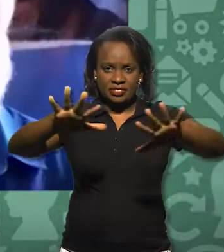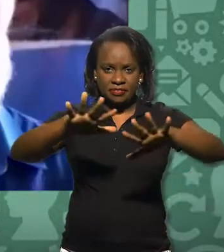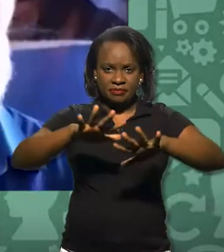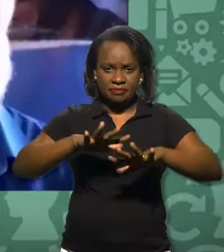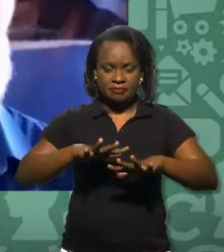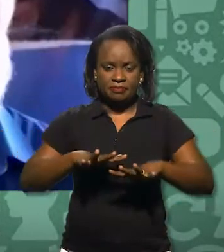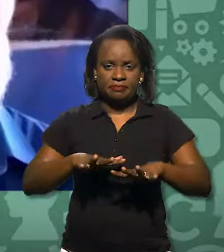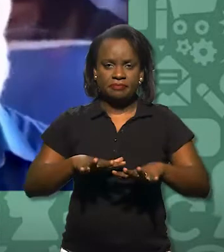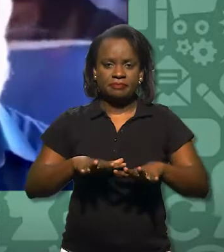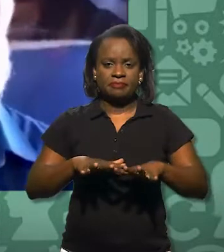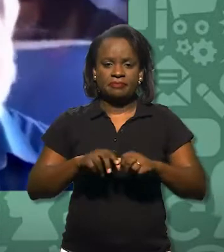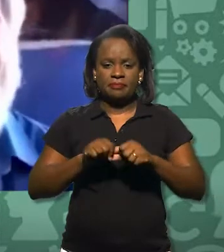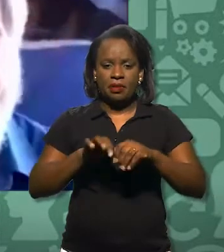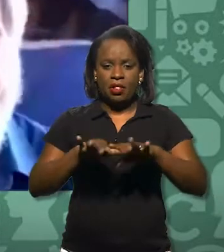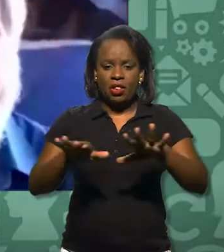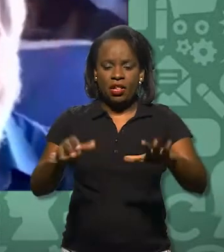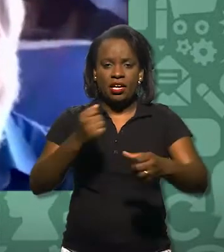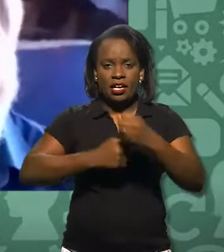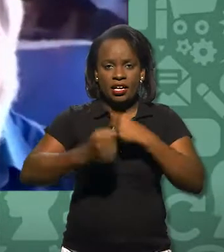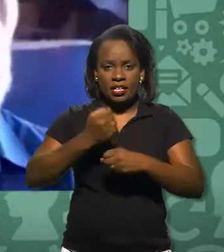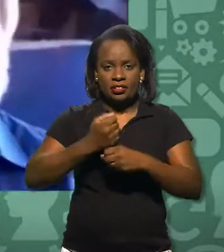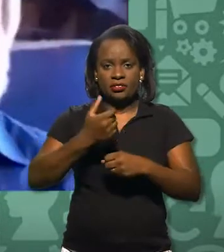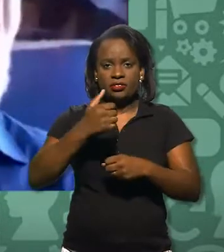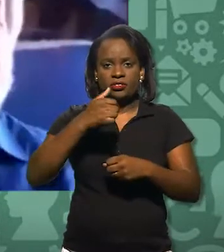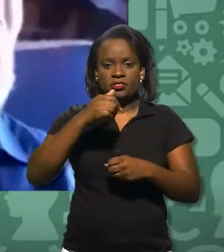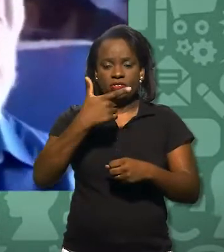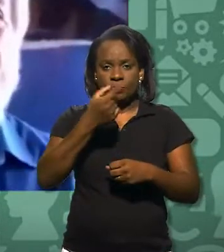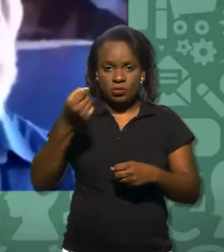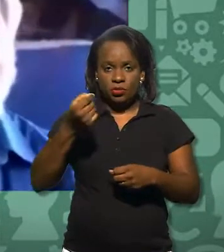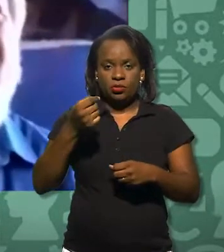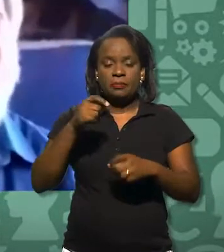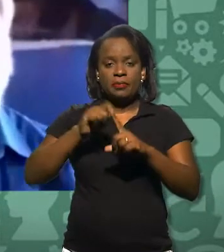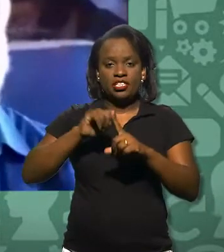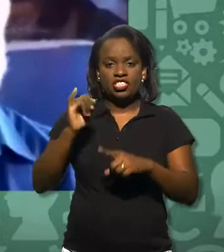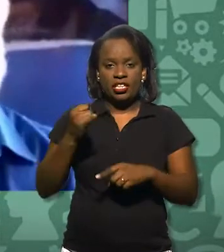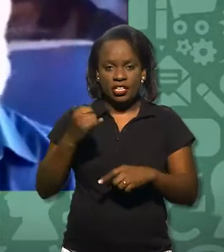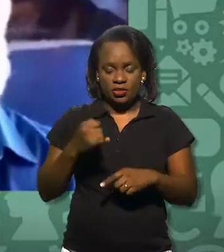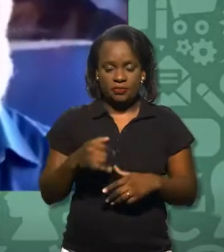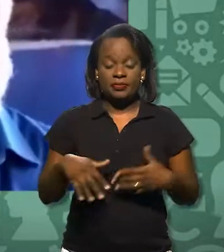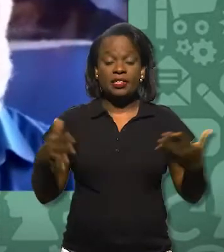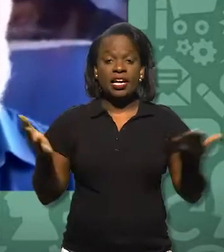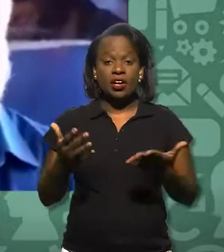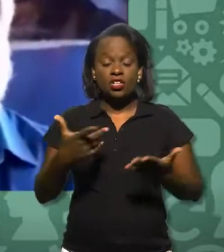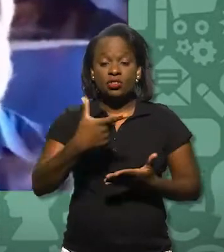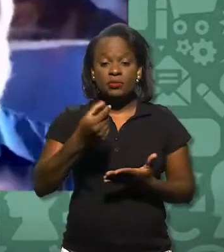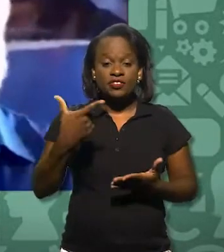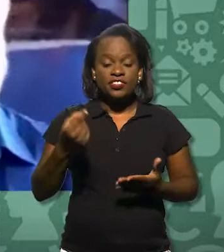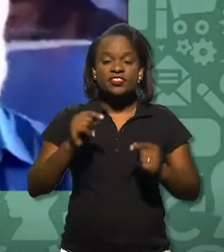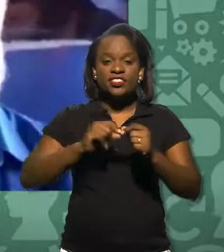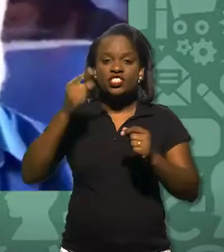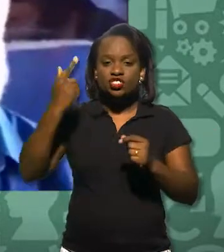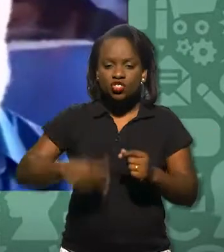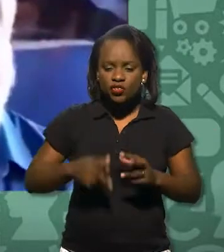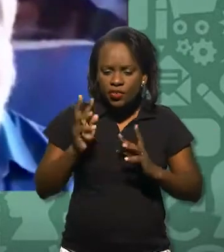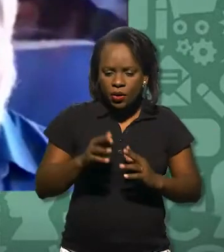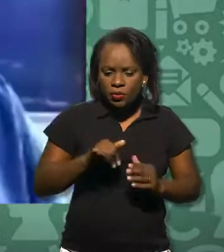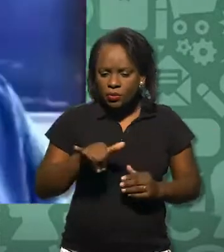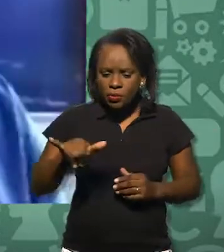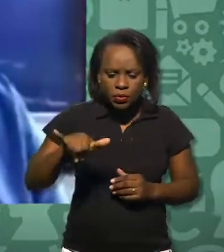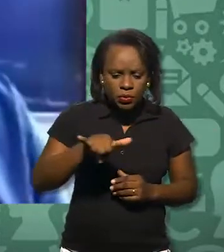Petrobras. Foi em janeiro de 2000. E eu passei agora em 2020. Eu fiz tudo de